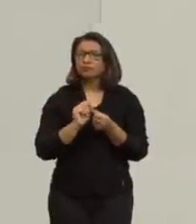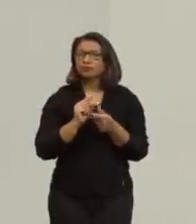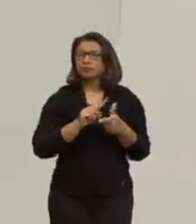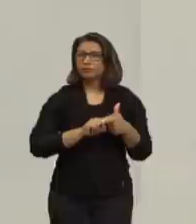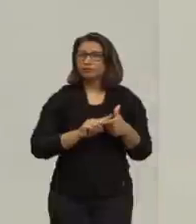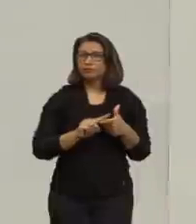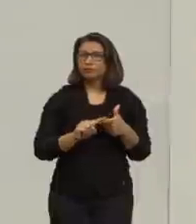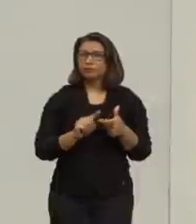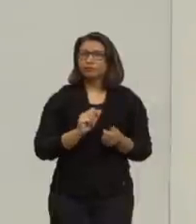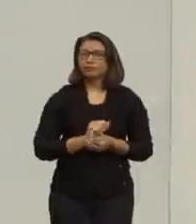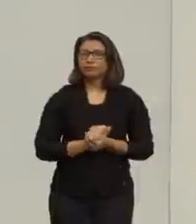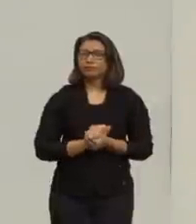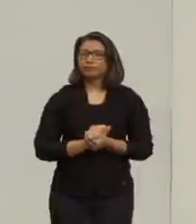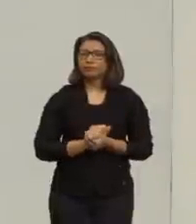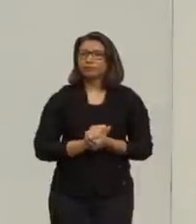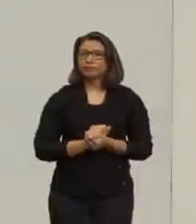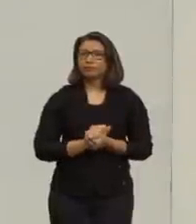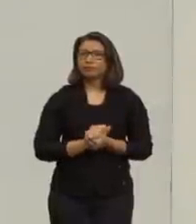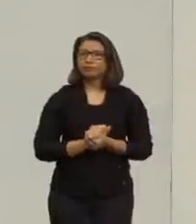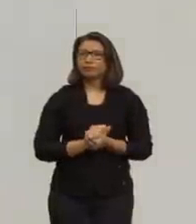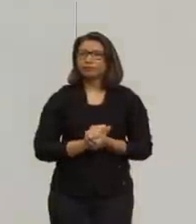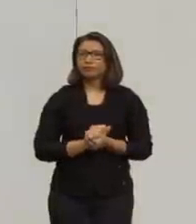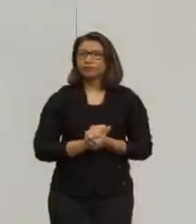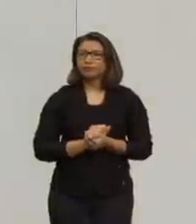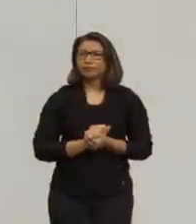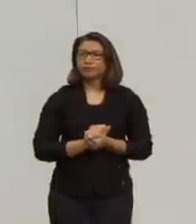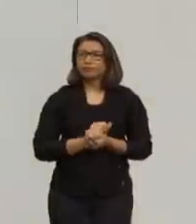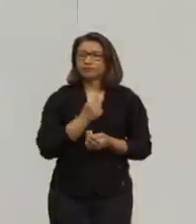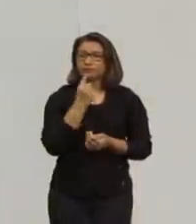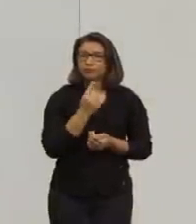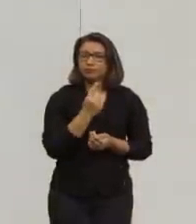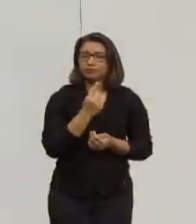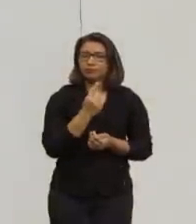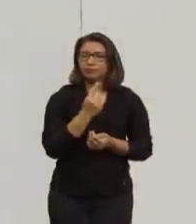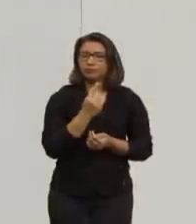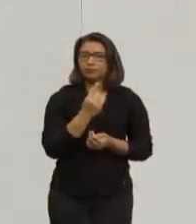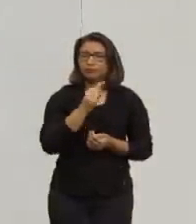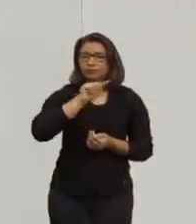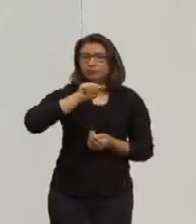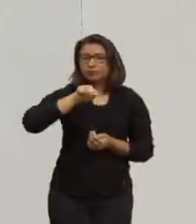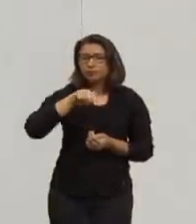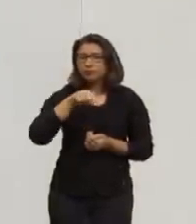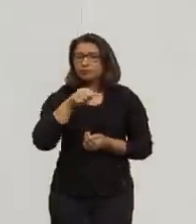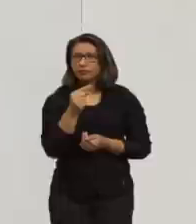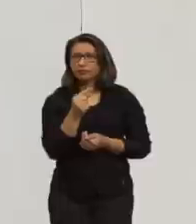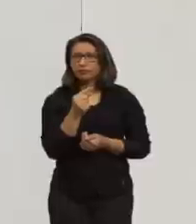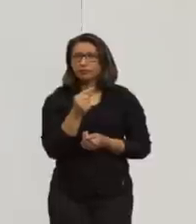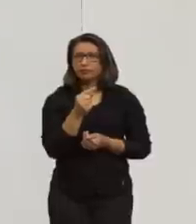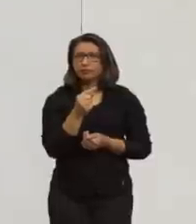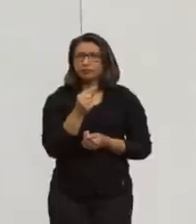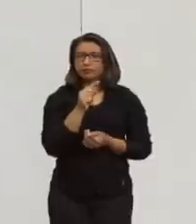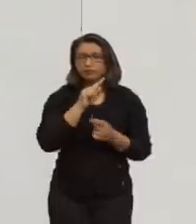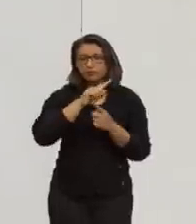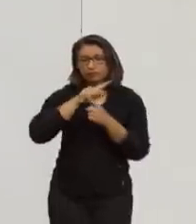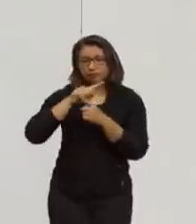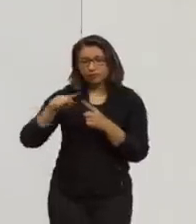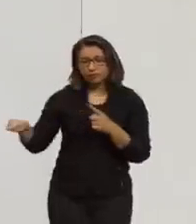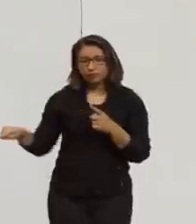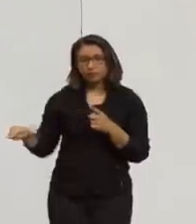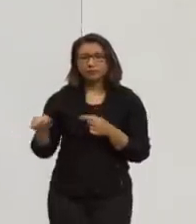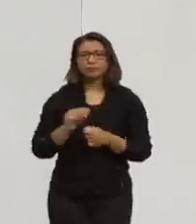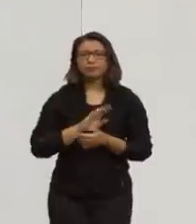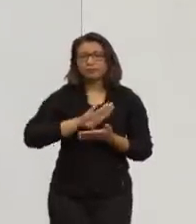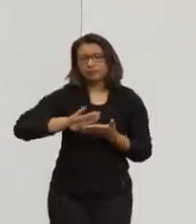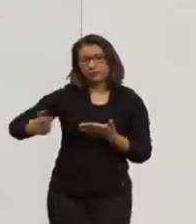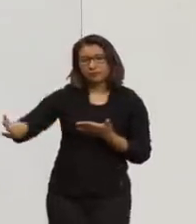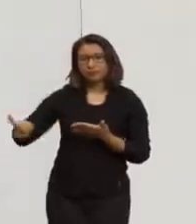revisar. Ó, tem uma casa decimal aqui e uma casa decimal aqui. Ou seja, não vou trabalhar com essa vírgula.